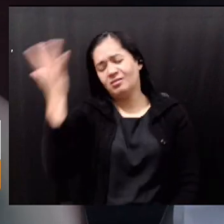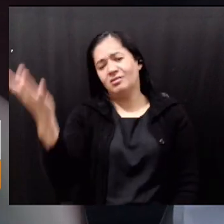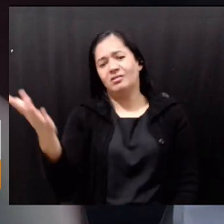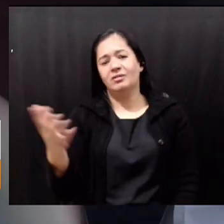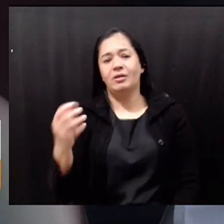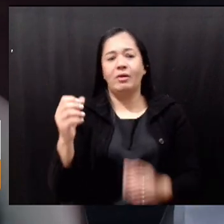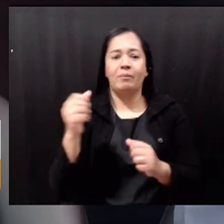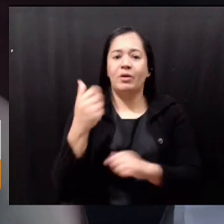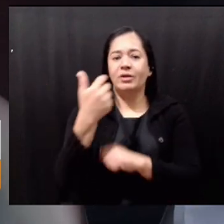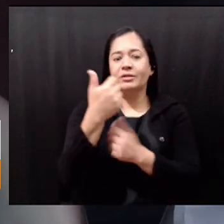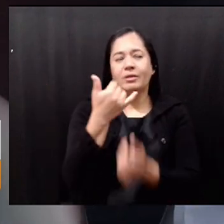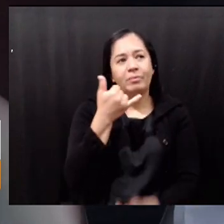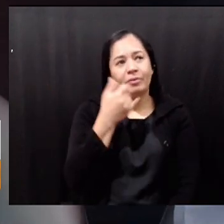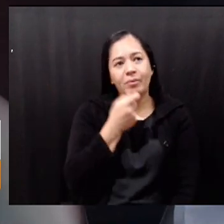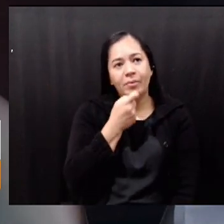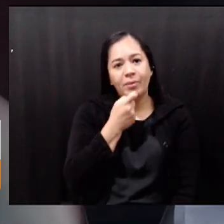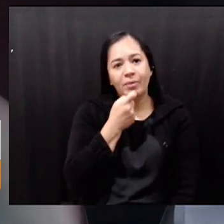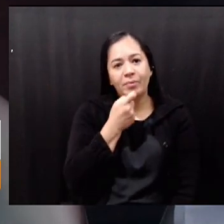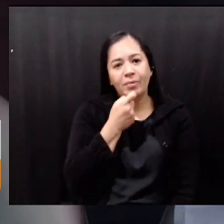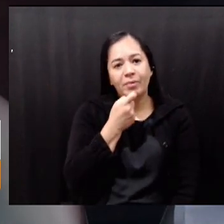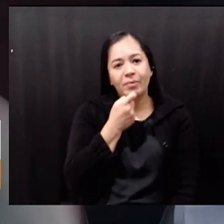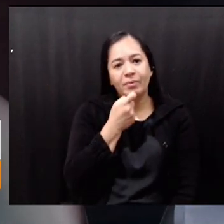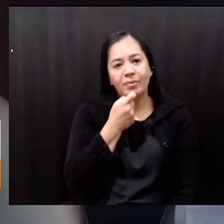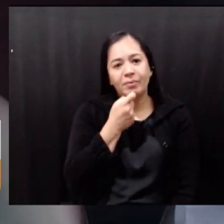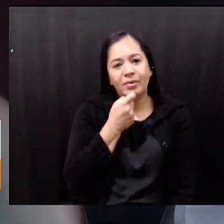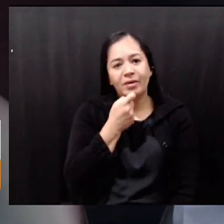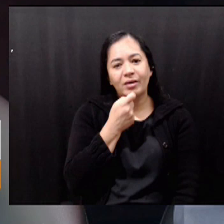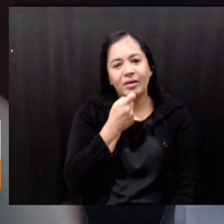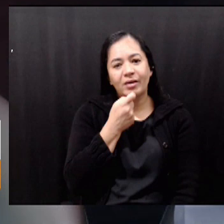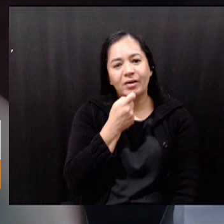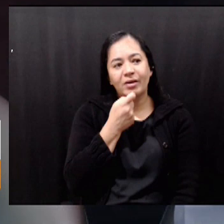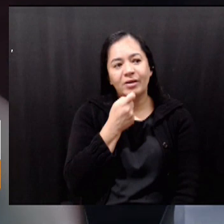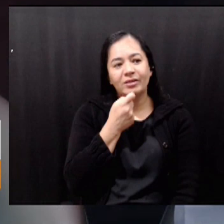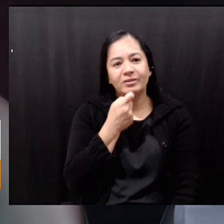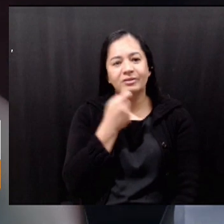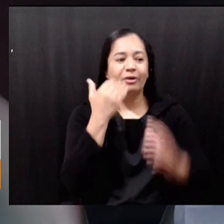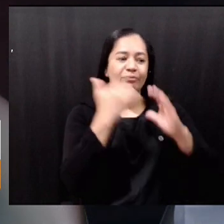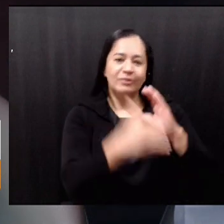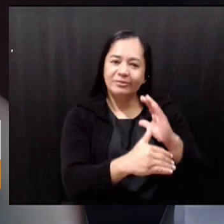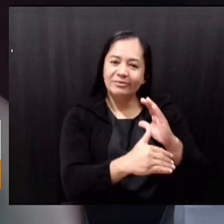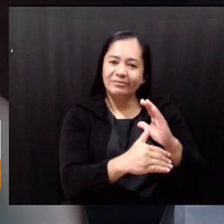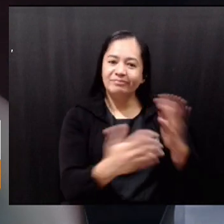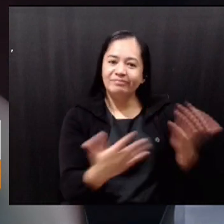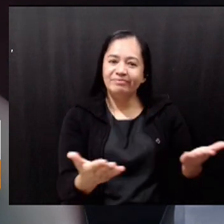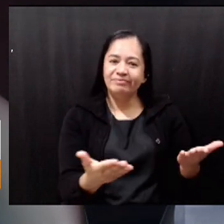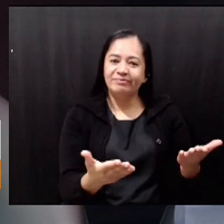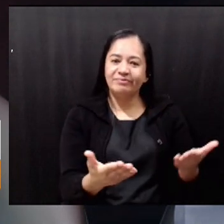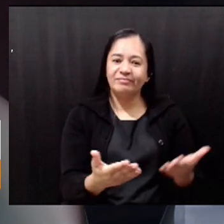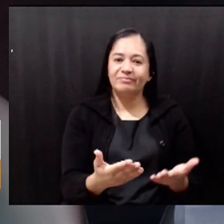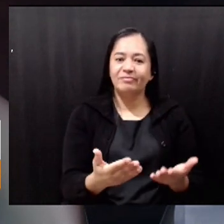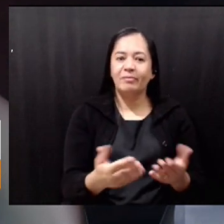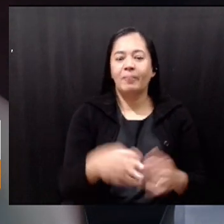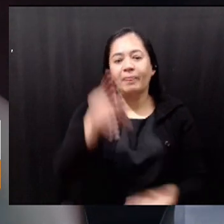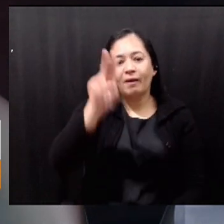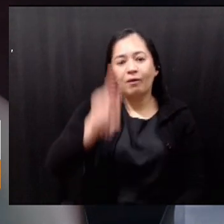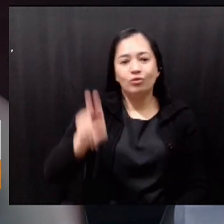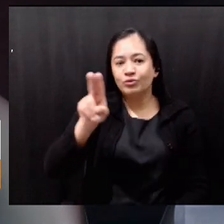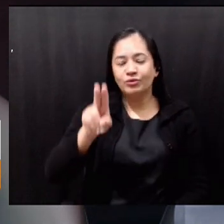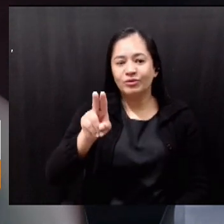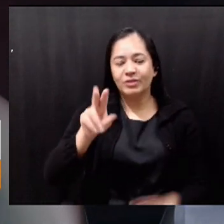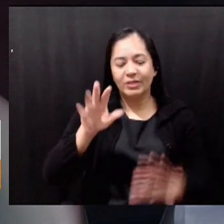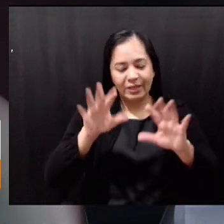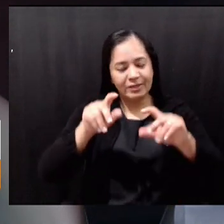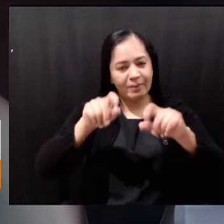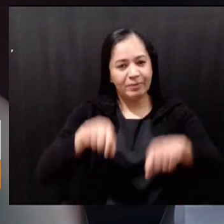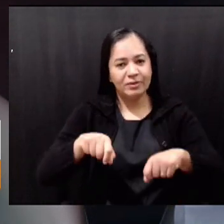escuto 2 dias depois e eu respondo esse áudio. Sim. Então, eu acho que fazer o uso dessa possibilidade de